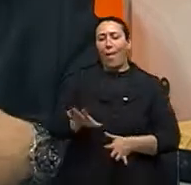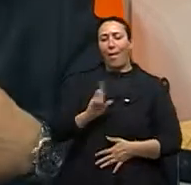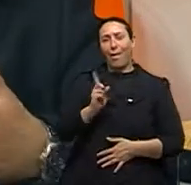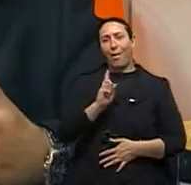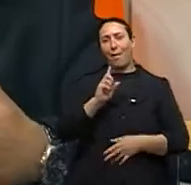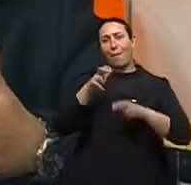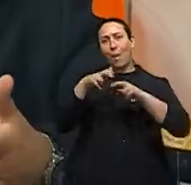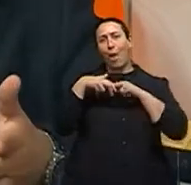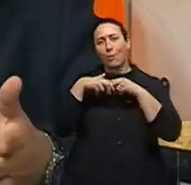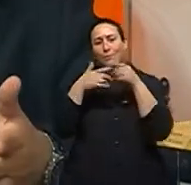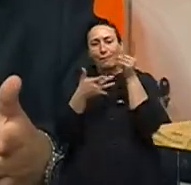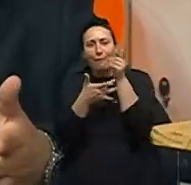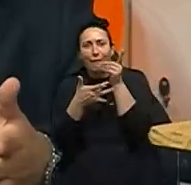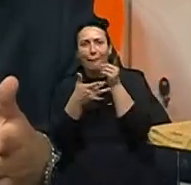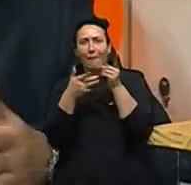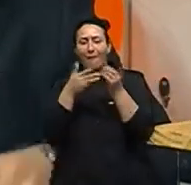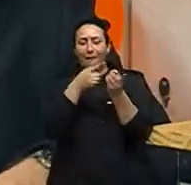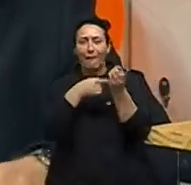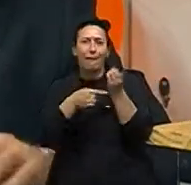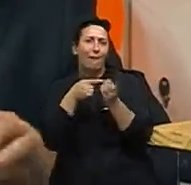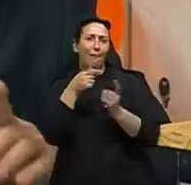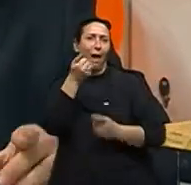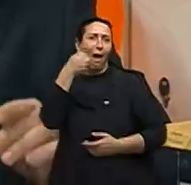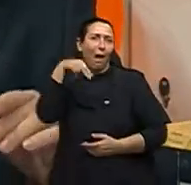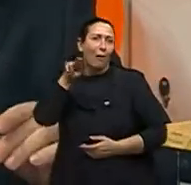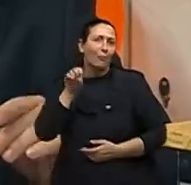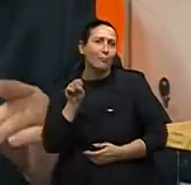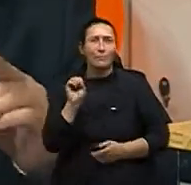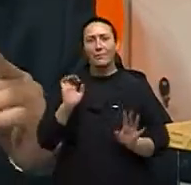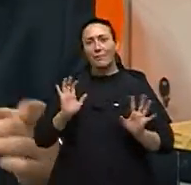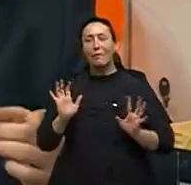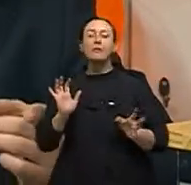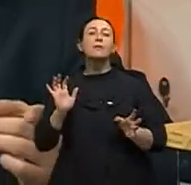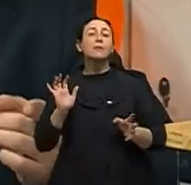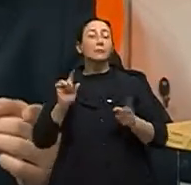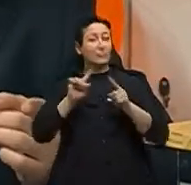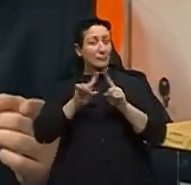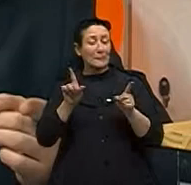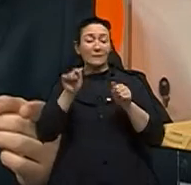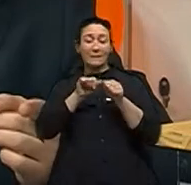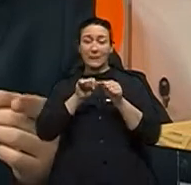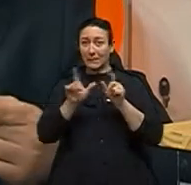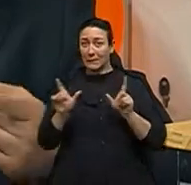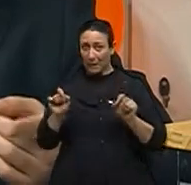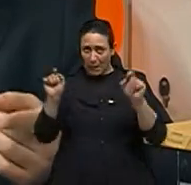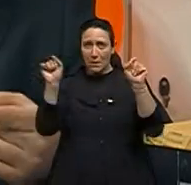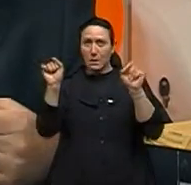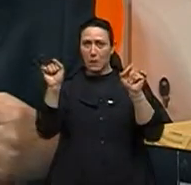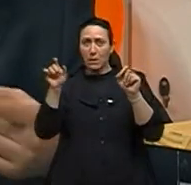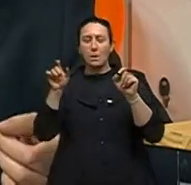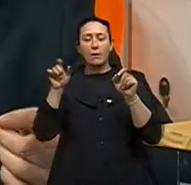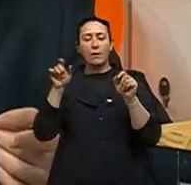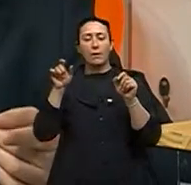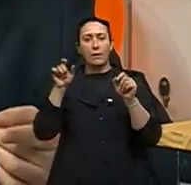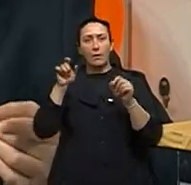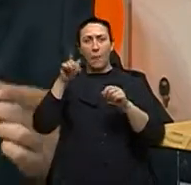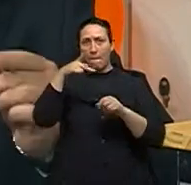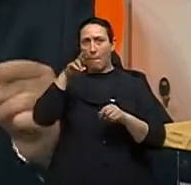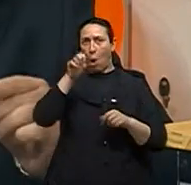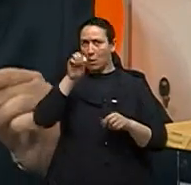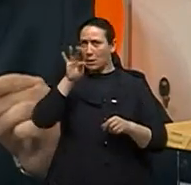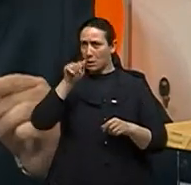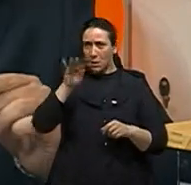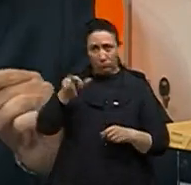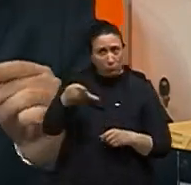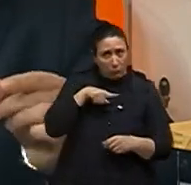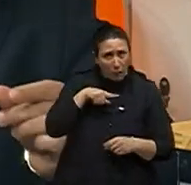ele é importante também pro estadiamento tá porque o câncer de próstata quando a gente faz o toque retal num paciente portador